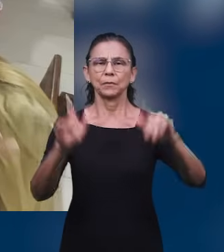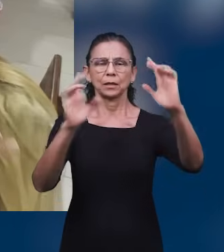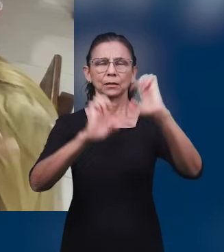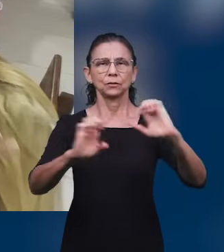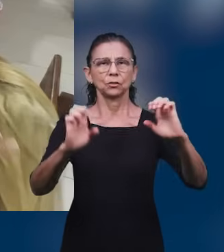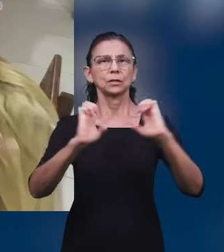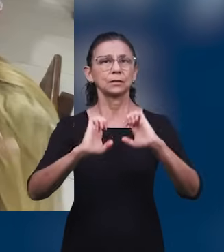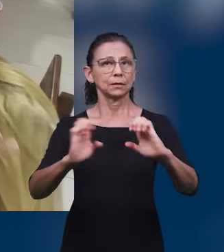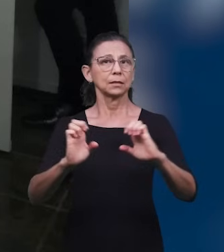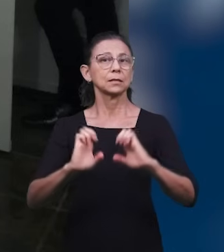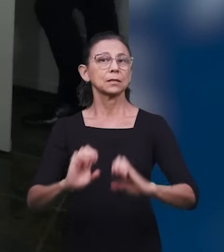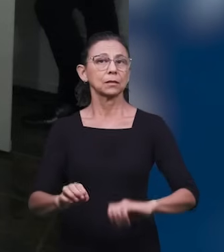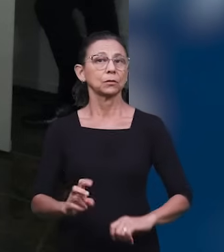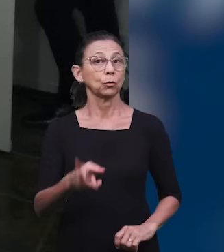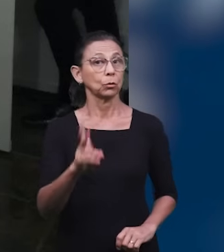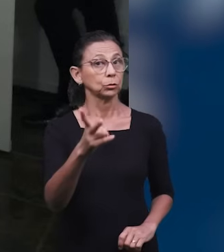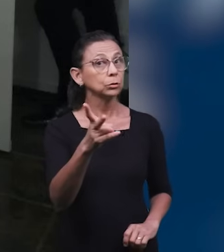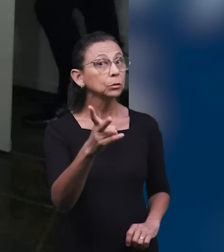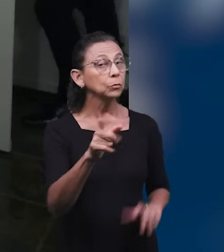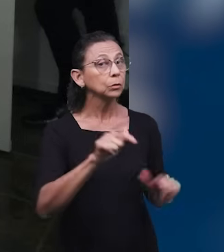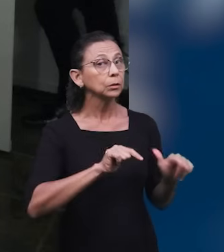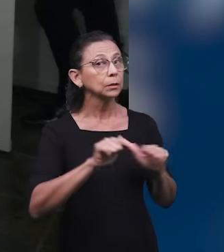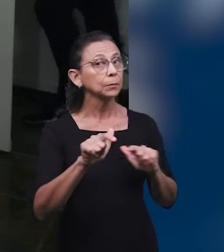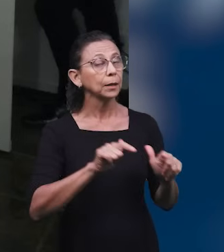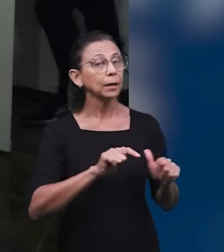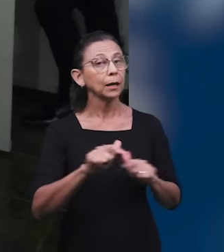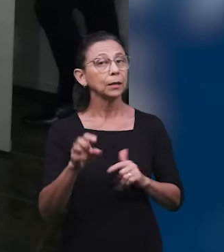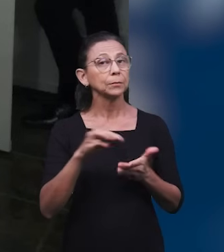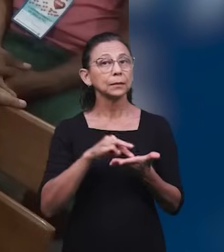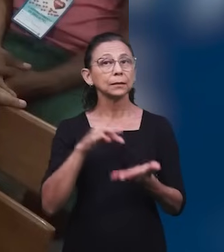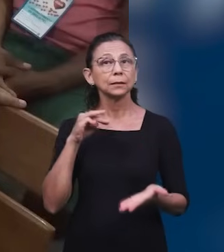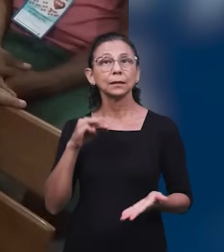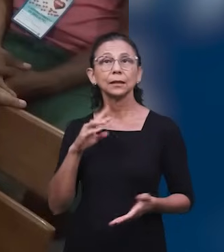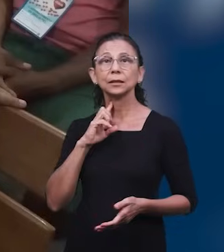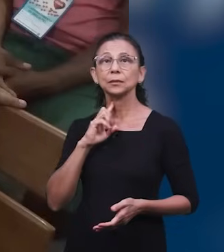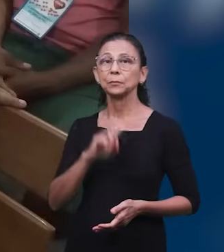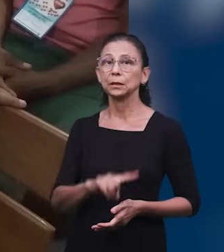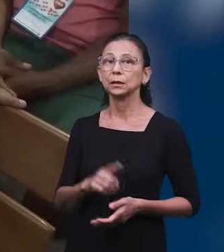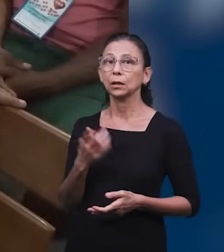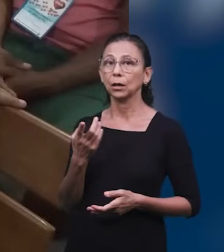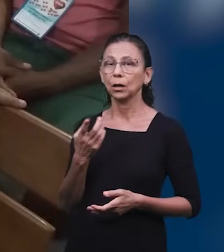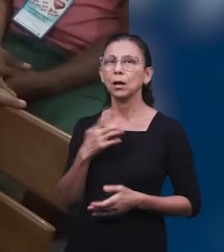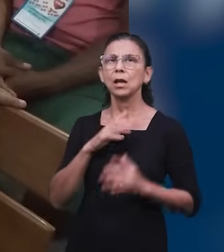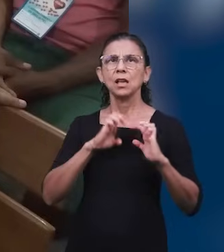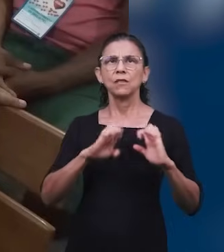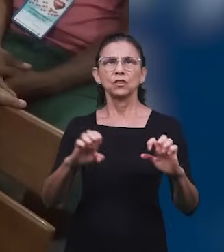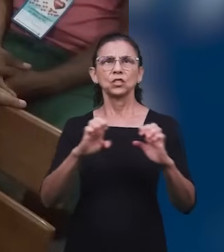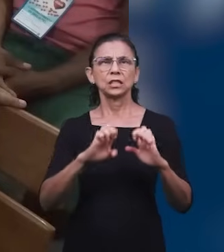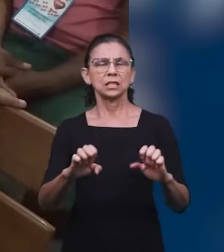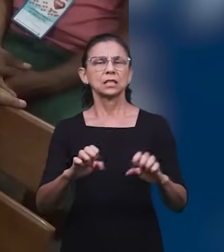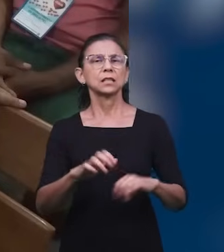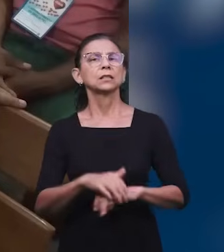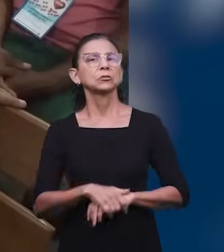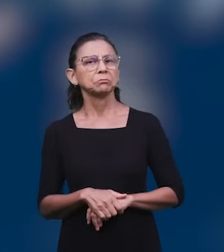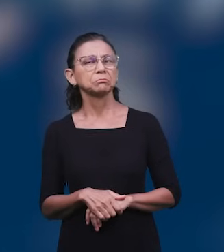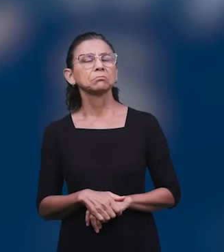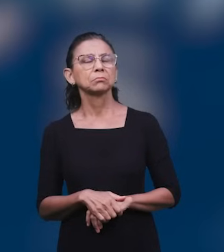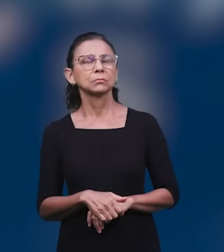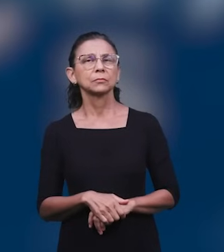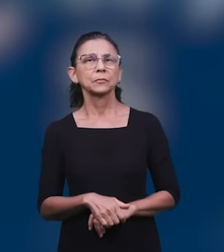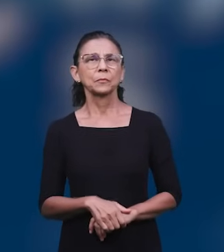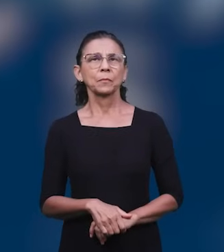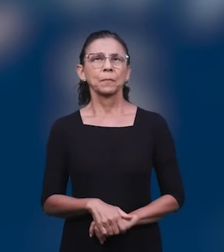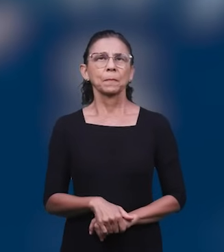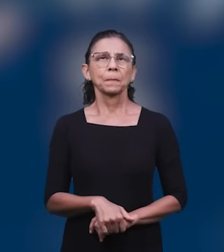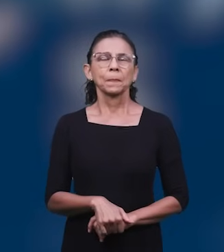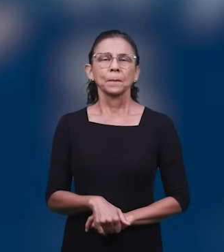de evangelização. Tem mais trabalhos ali na Igreja de Curvelo, Minas Gerais, os irmãos aí evangelizando, levando a palavra de Deus. Na